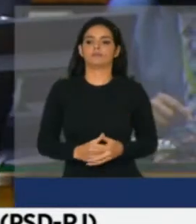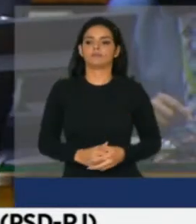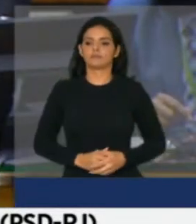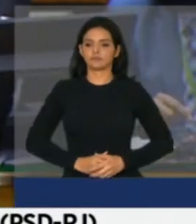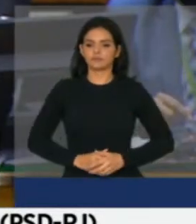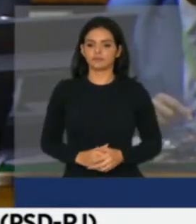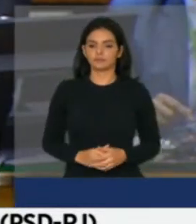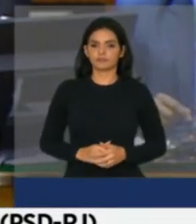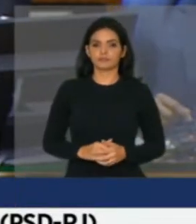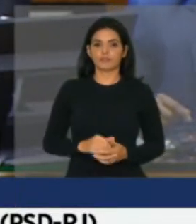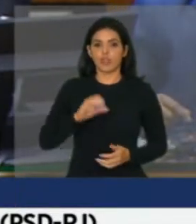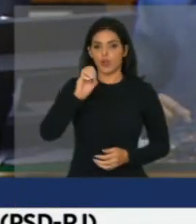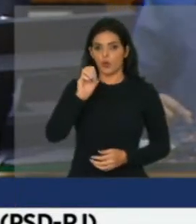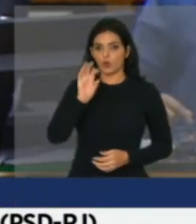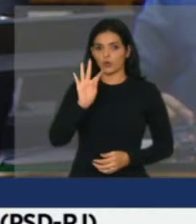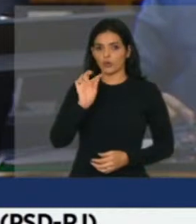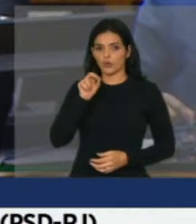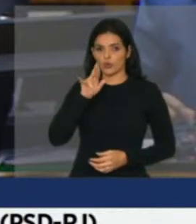Deputado Antônio de Paula.